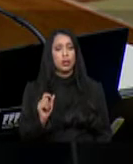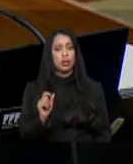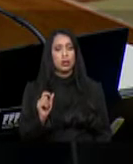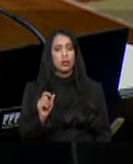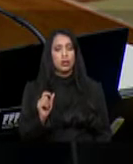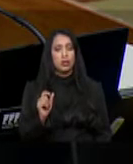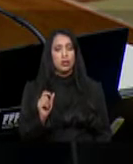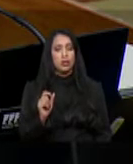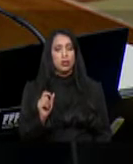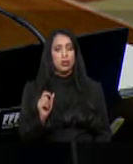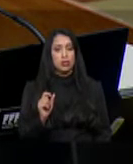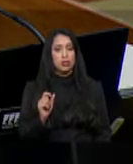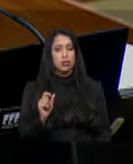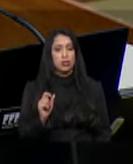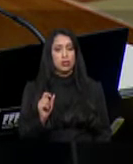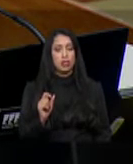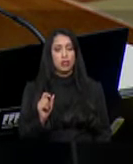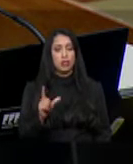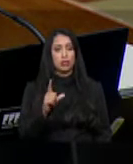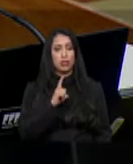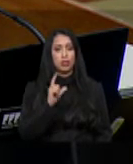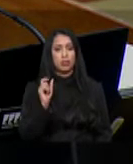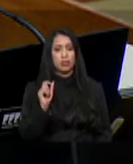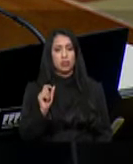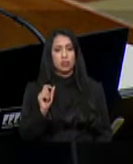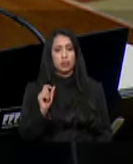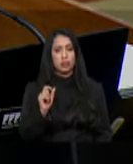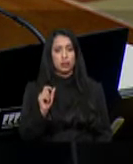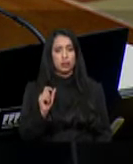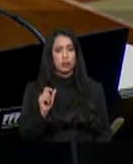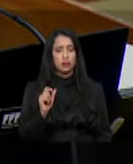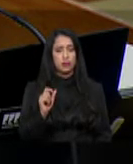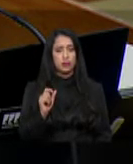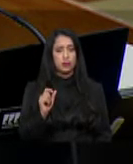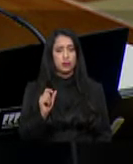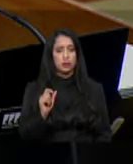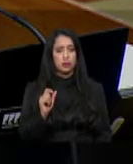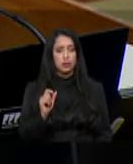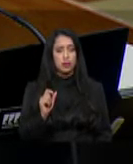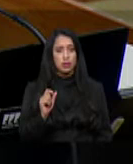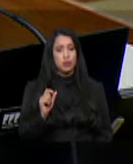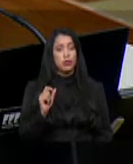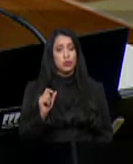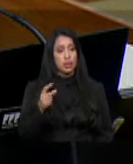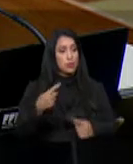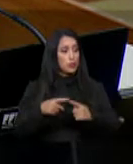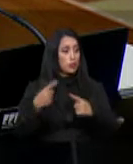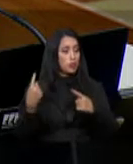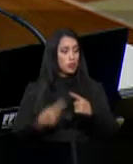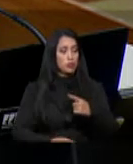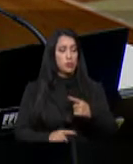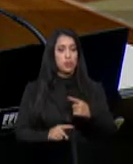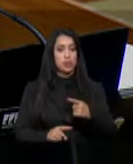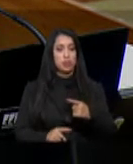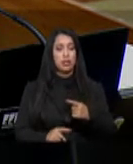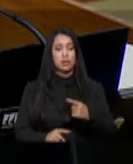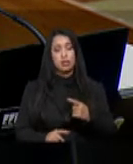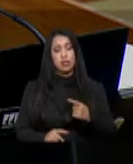nós vamos repristinar o decreto anterior. Então, presidente, o princípio da proibição ao